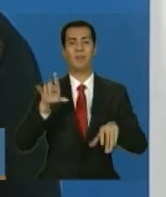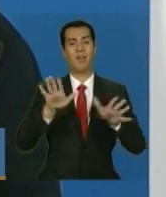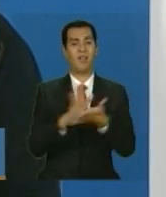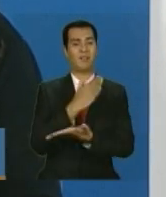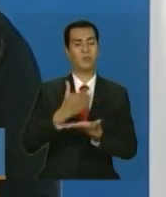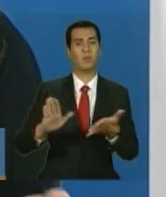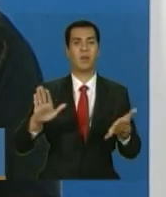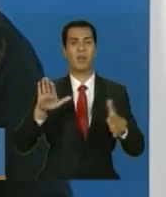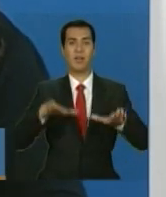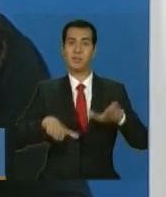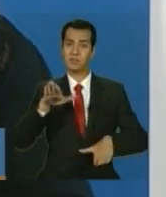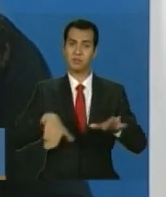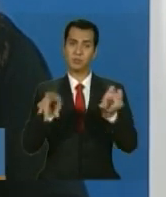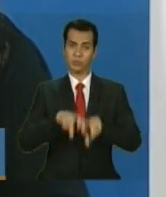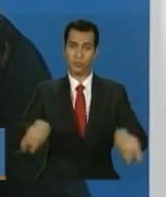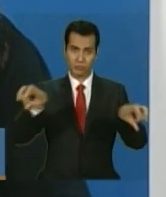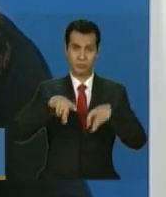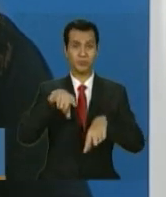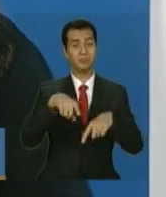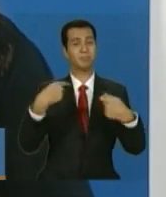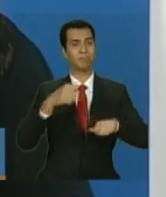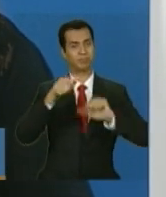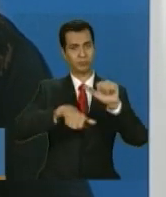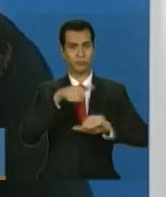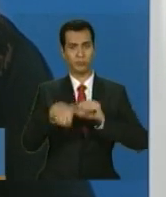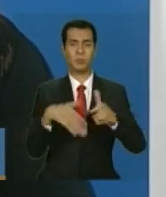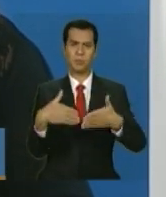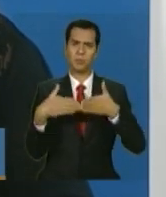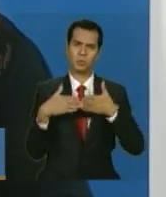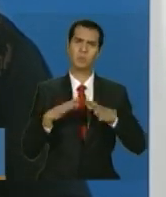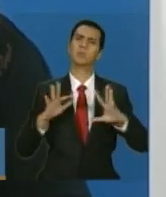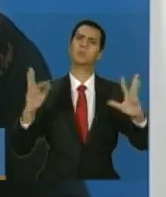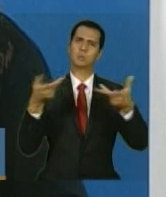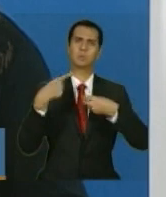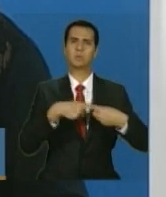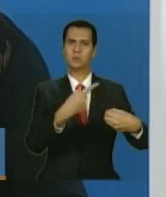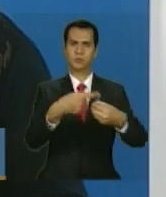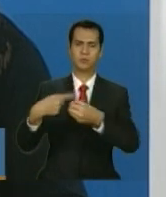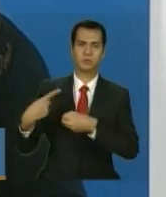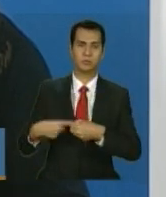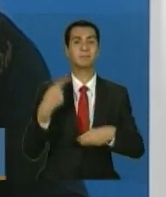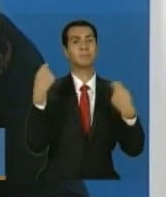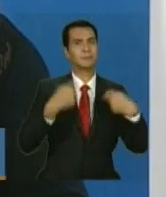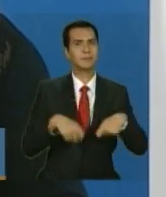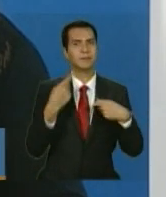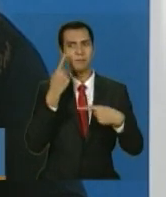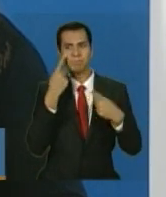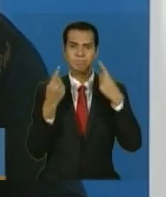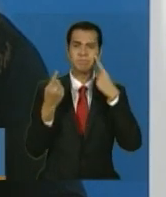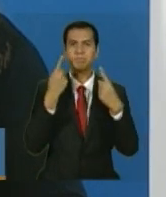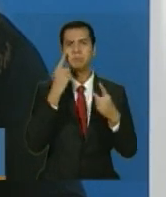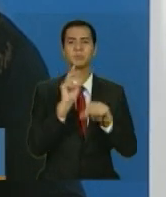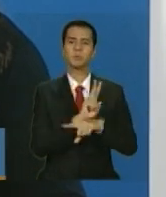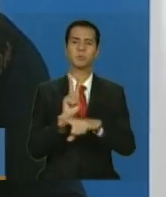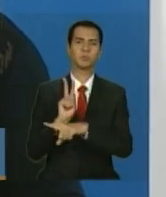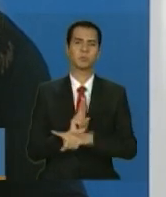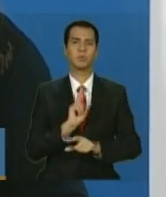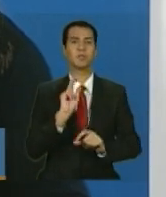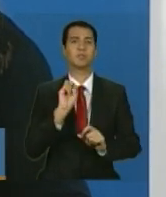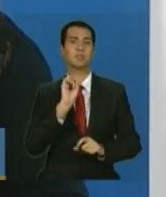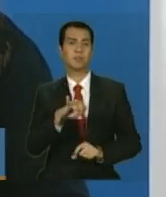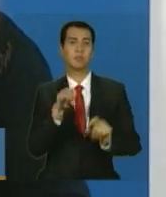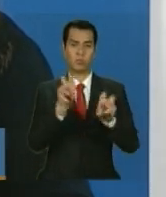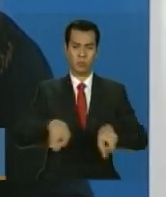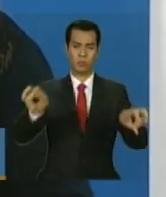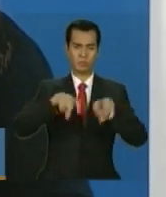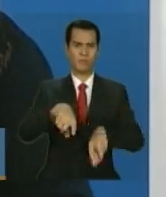aos municípios. Aí eu peço aos companheiros gestores municipais do cadastro em todos os municípios que fiquem atentos a esse aspecto, né, a qualidade